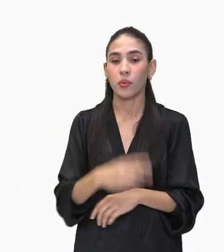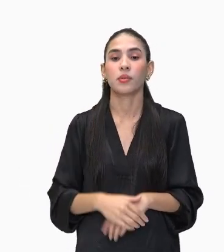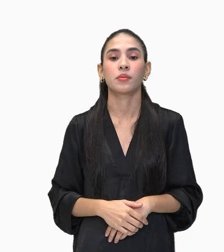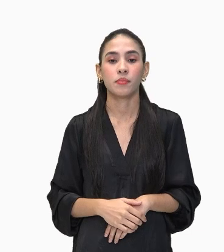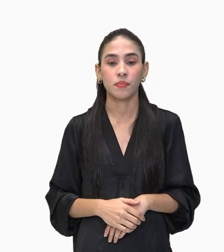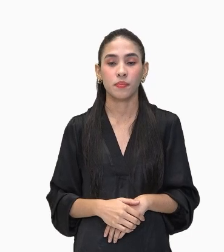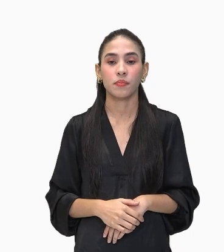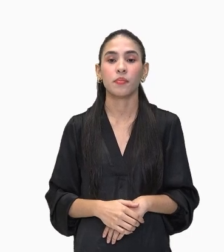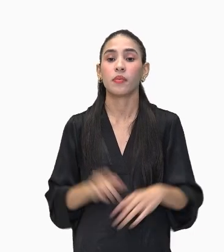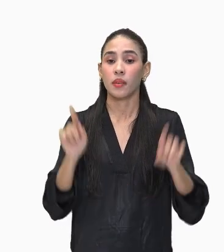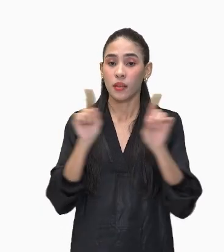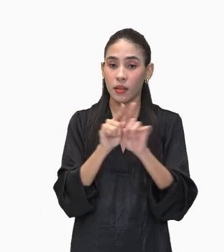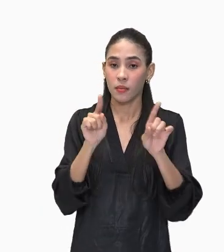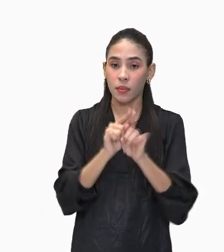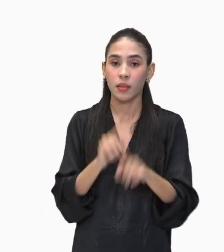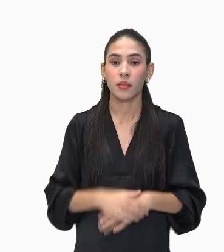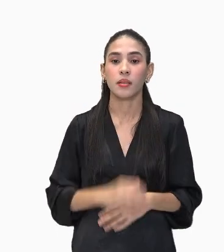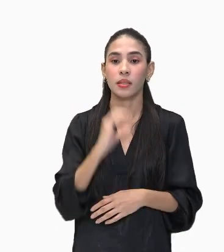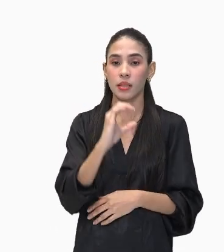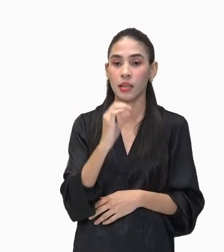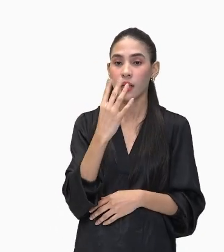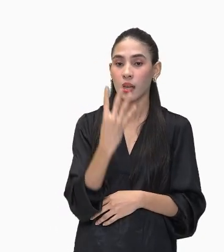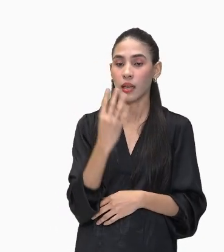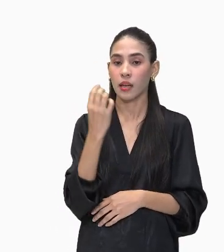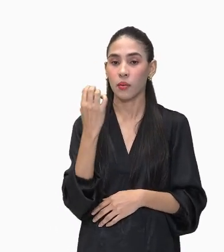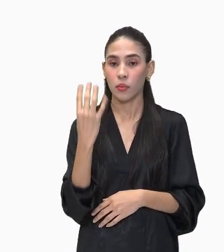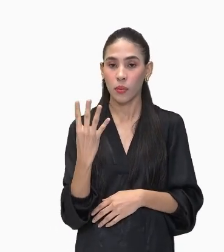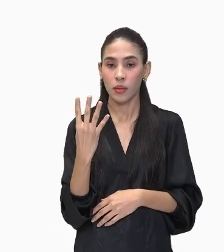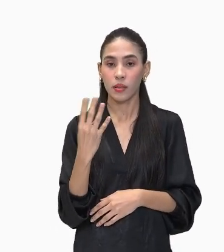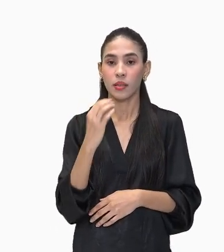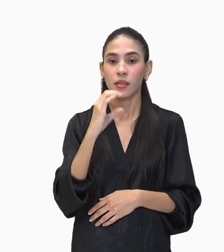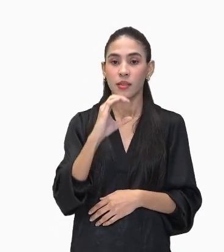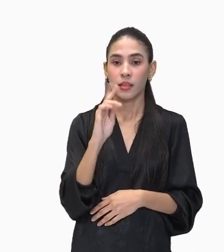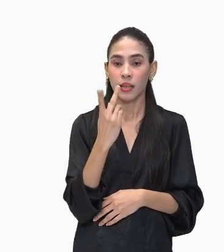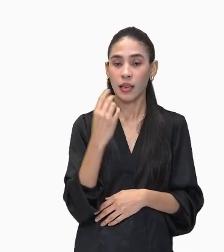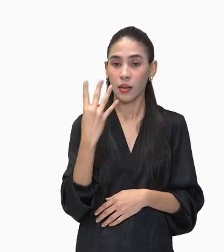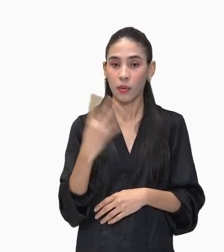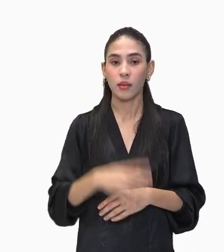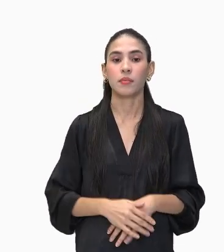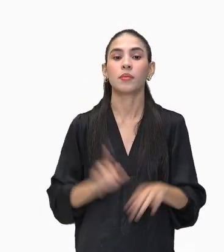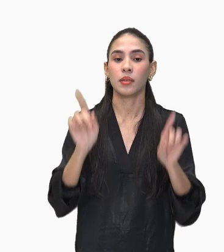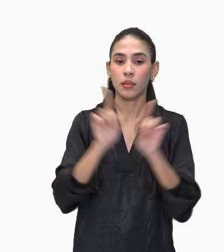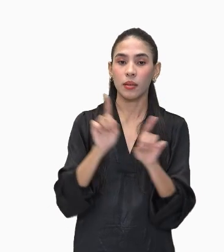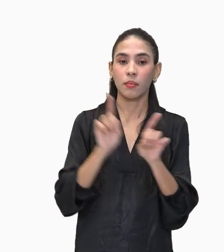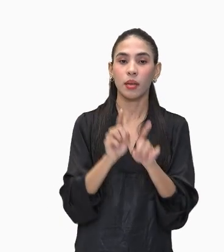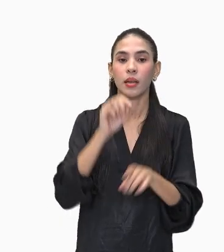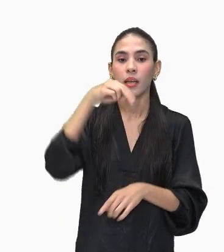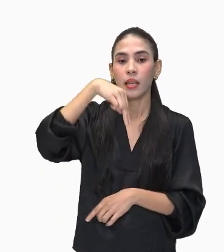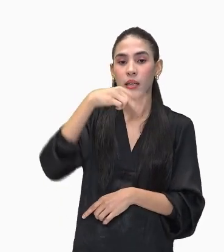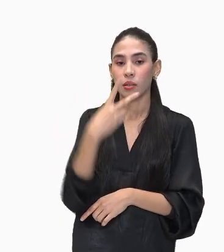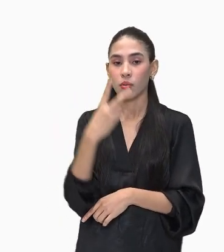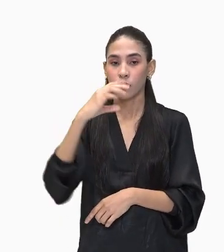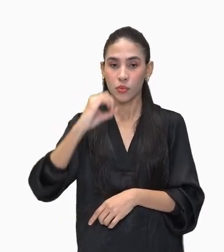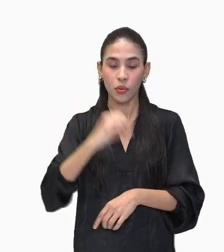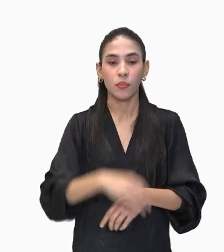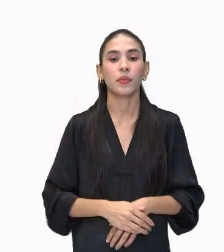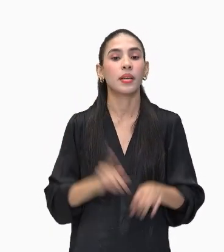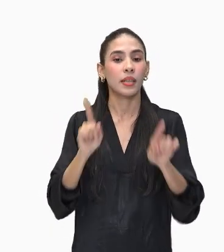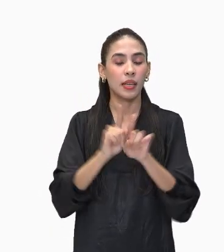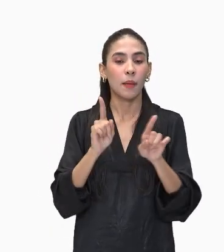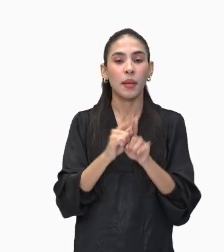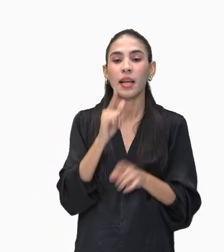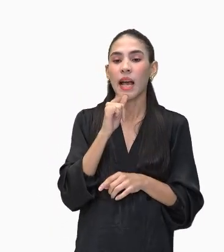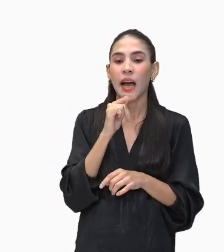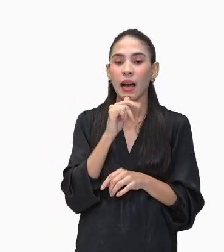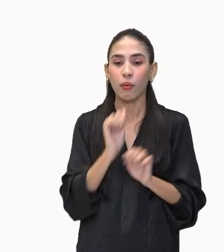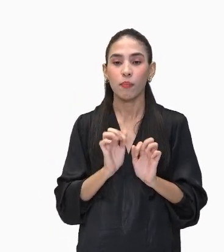que é o CO2, o metano, o CH4, o óxido nitroso, o N2O e o vapor